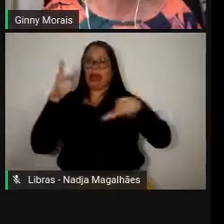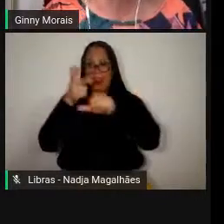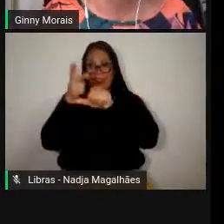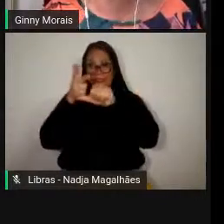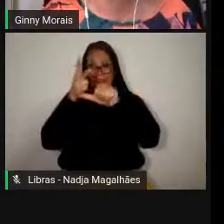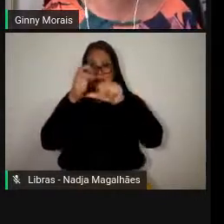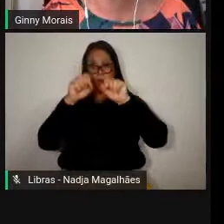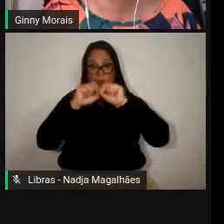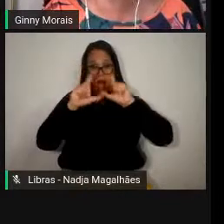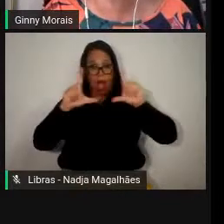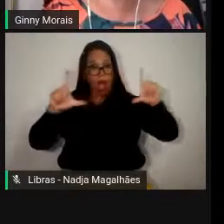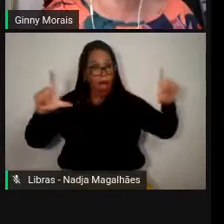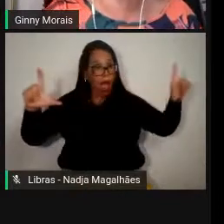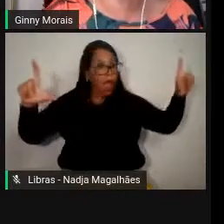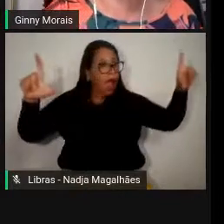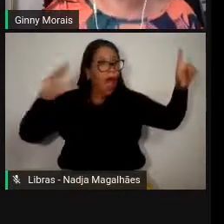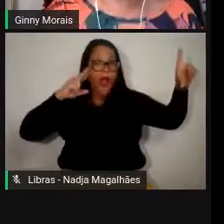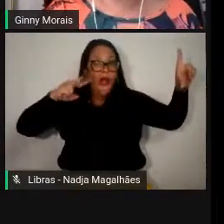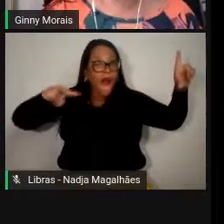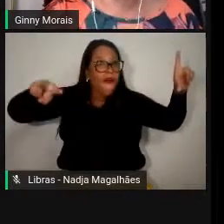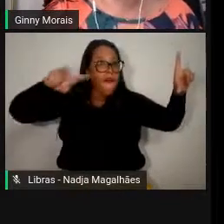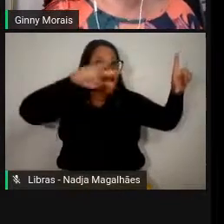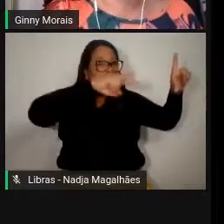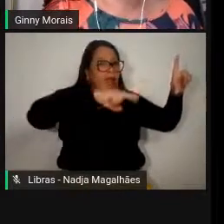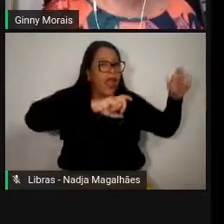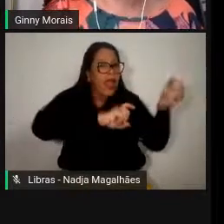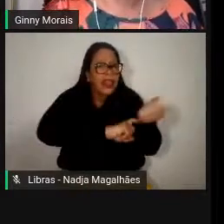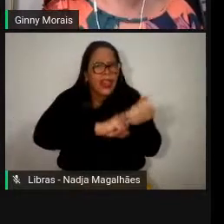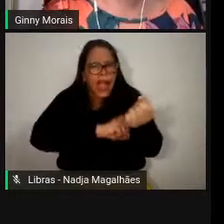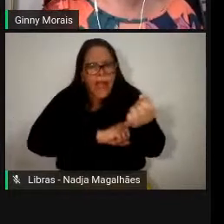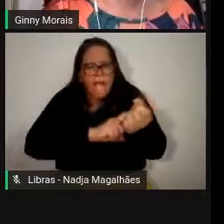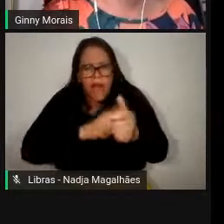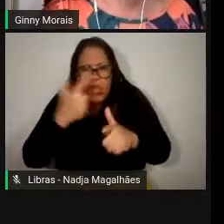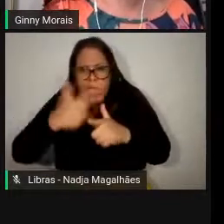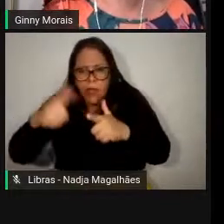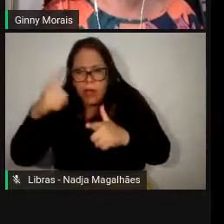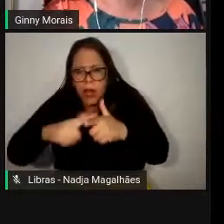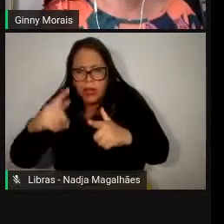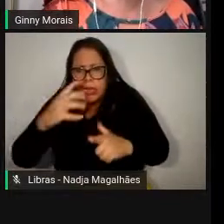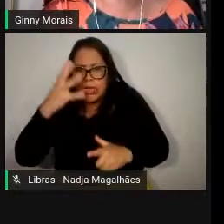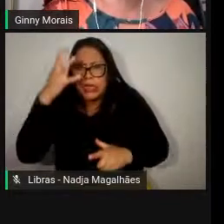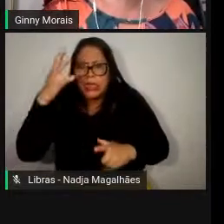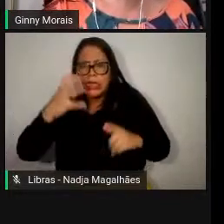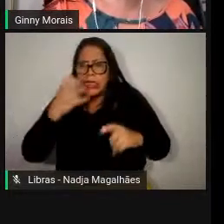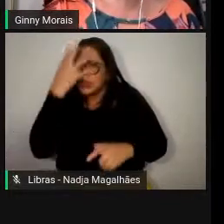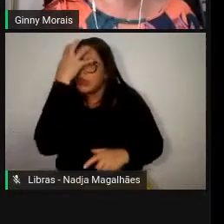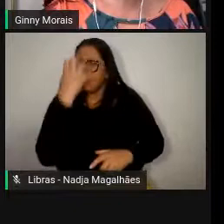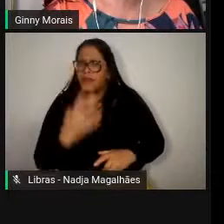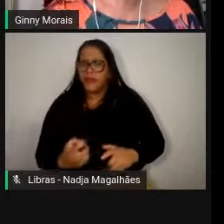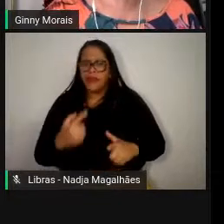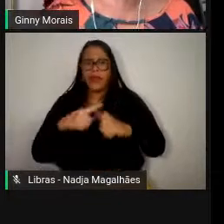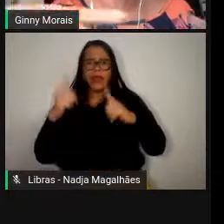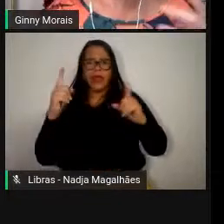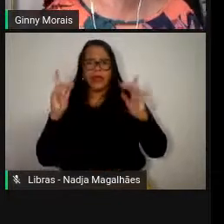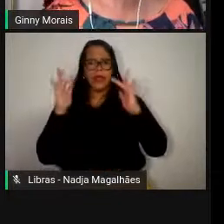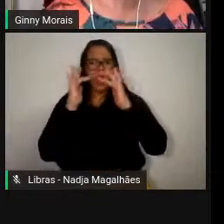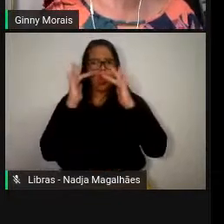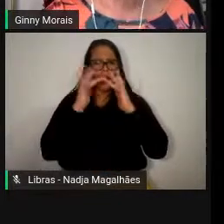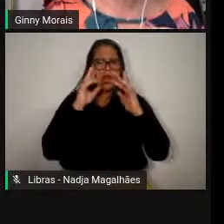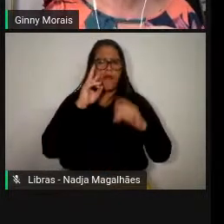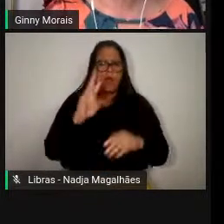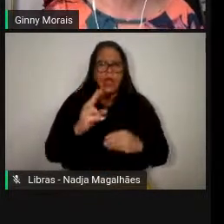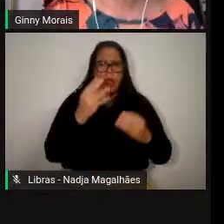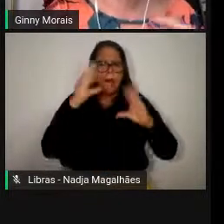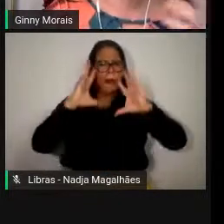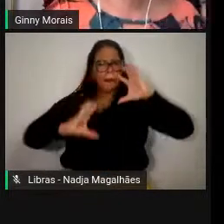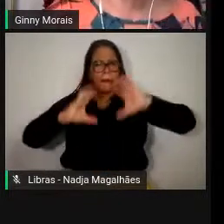conseguia ver a cara de indignação das pessoas. Repare ao redor. Tem gente interpelando ele. Essas pessoas que estão do lado dele estão falando com